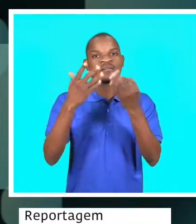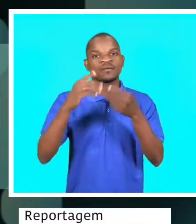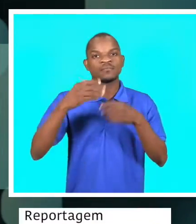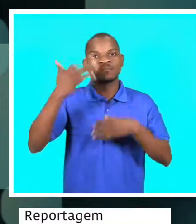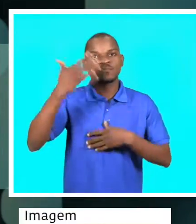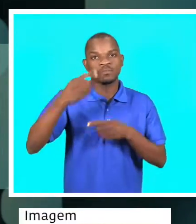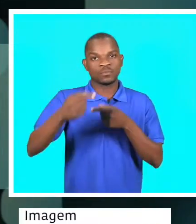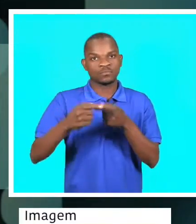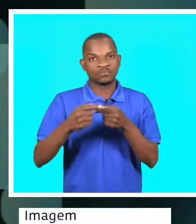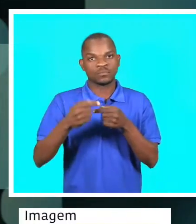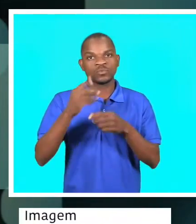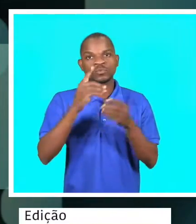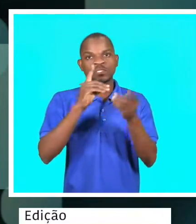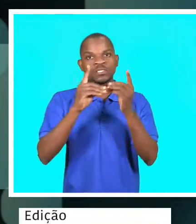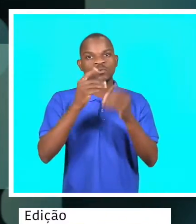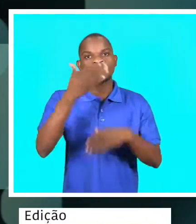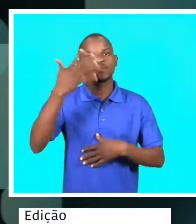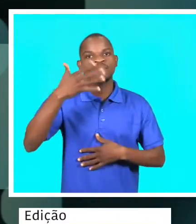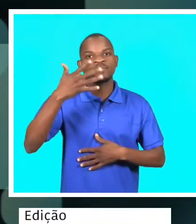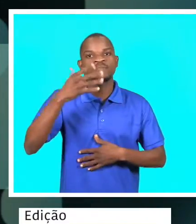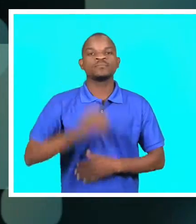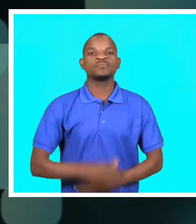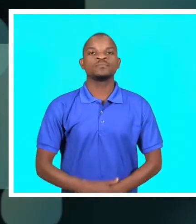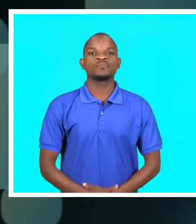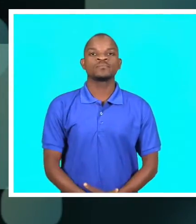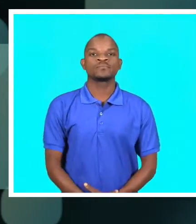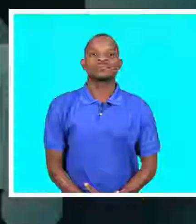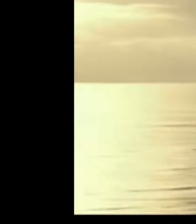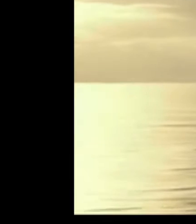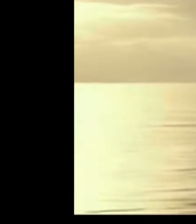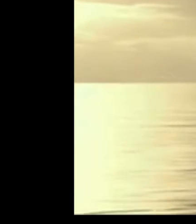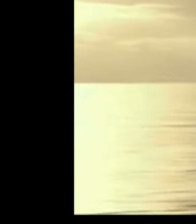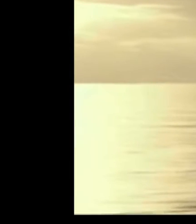Esta é a oitava corta-metragem do realizador.